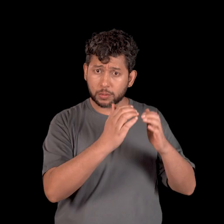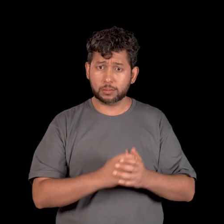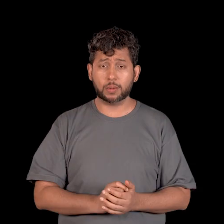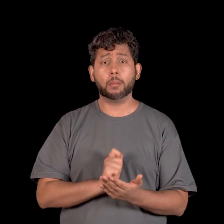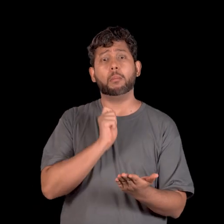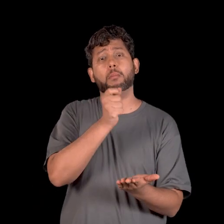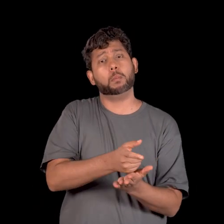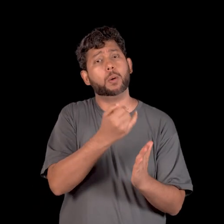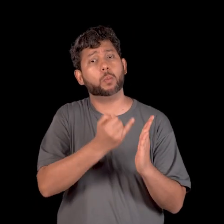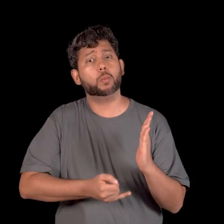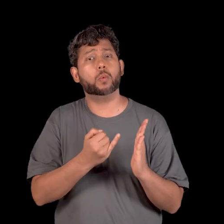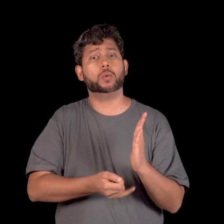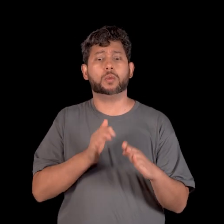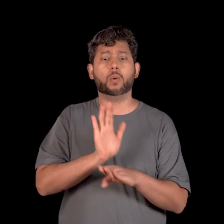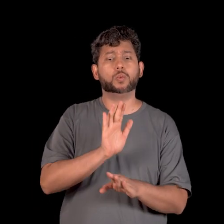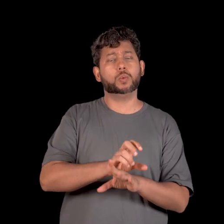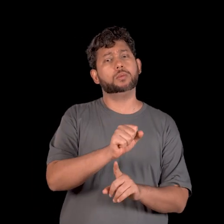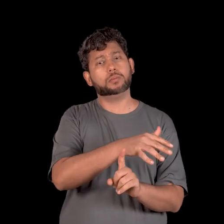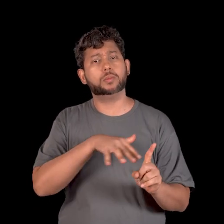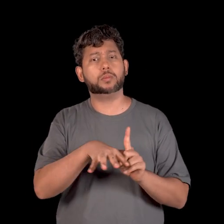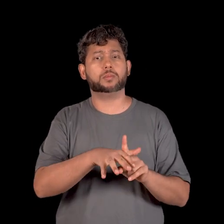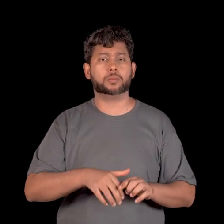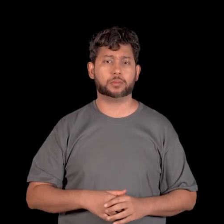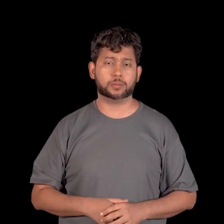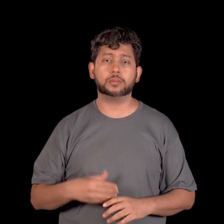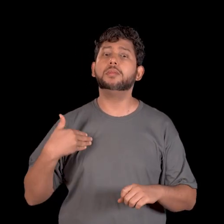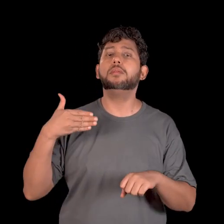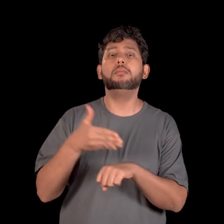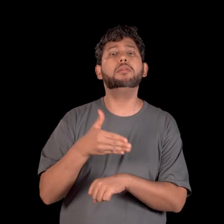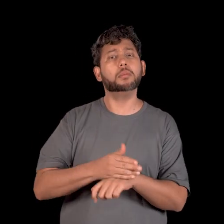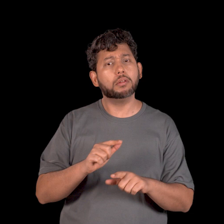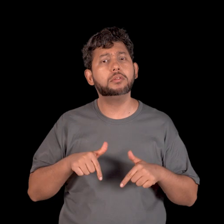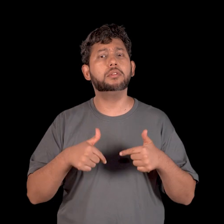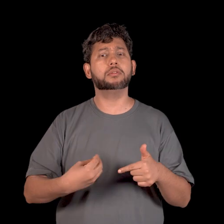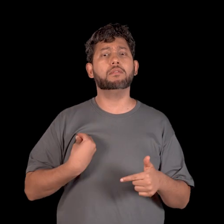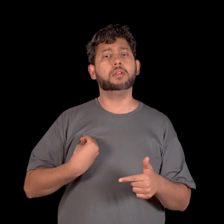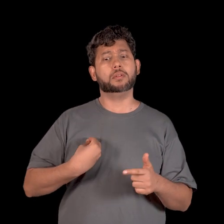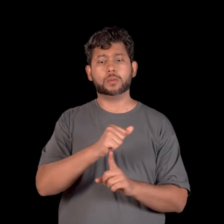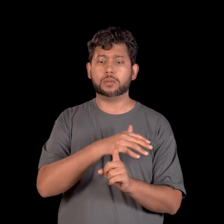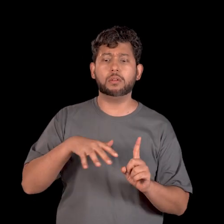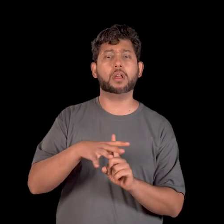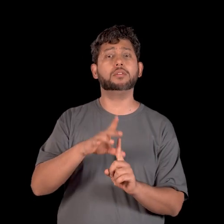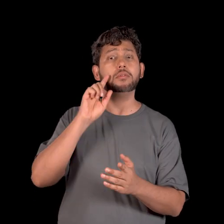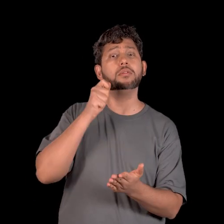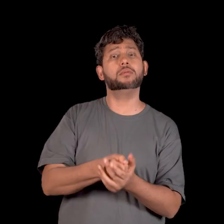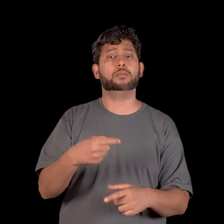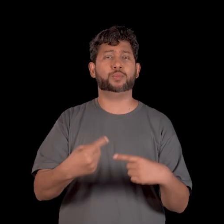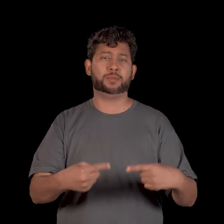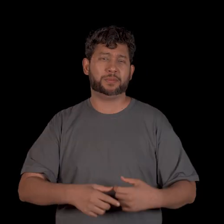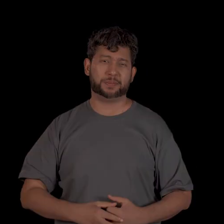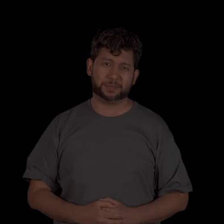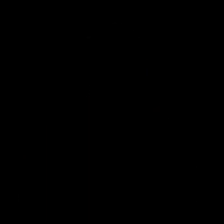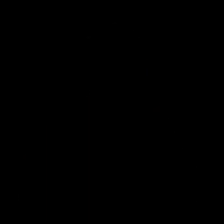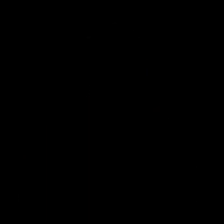democráticas. Pagar impostos e contribuir para o bem-estar da comunidade. Participar ativamente na vida em sociedade